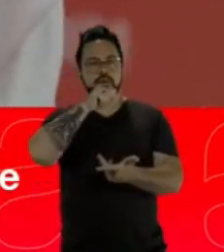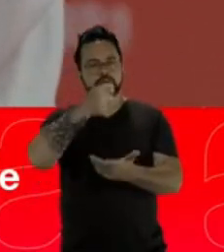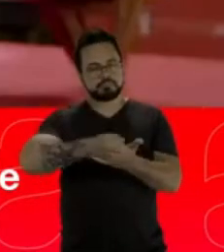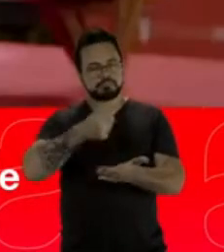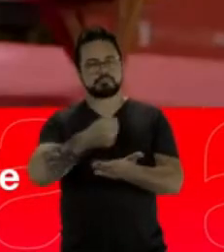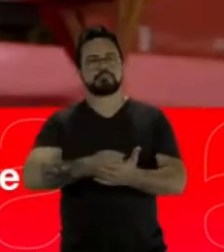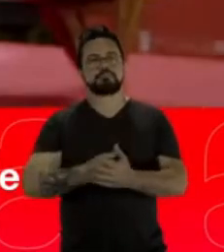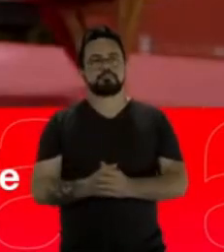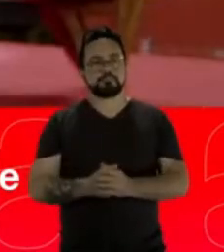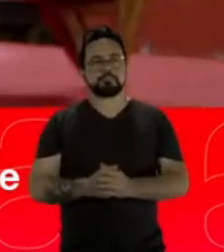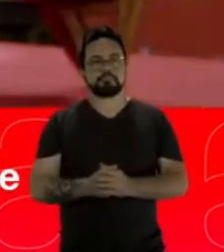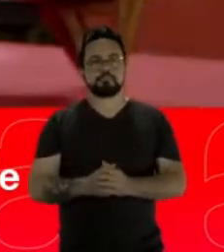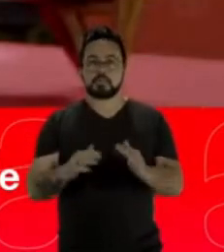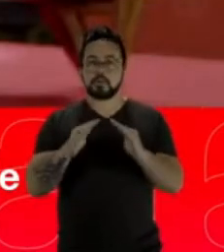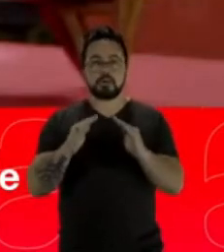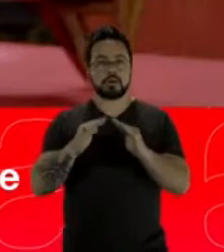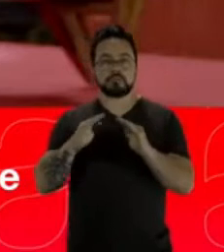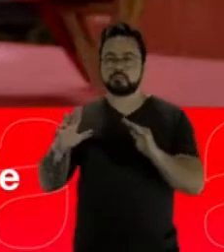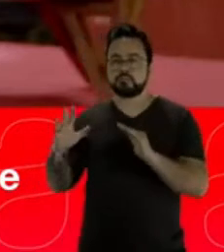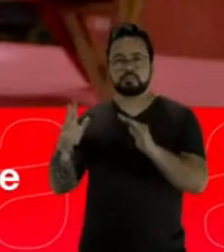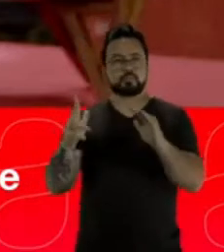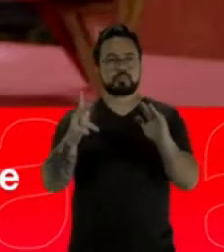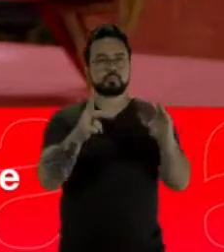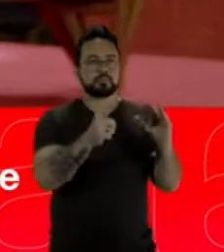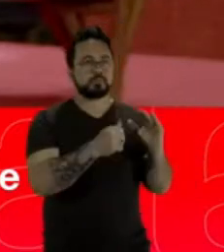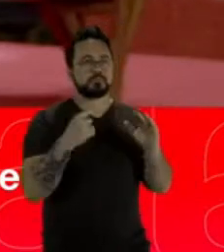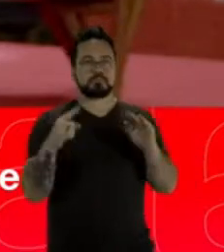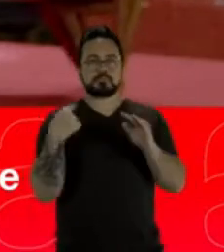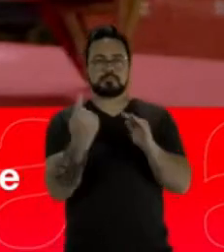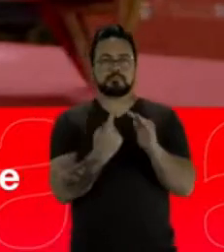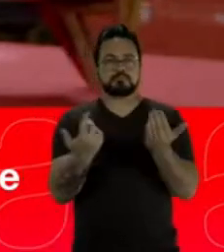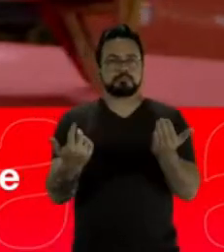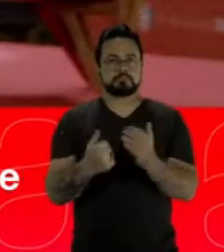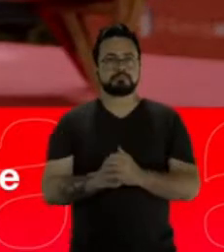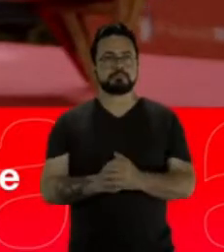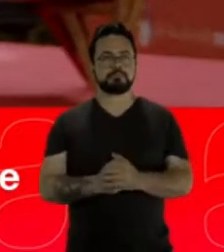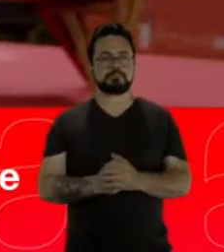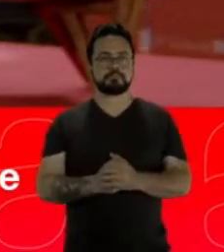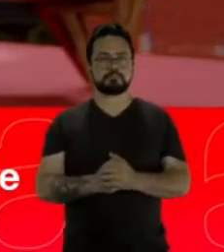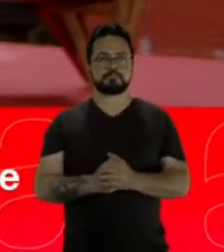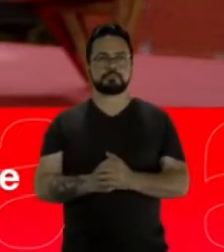lutas. É a casa de todos nós, todas nós, né? Não tem...